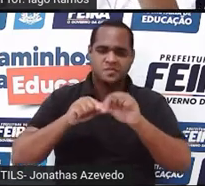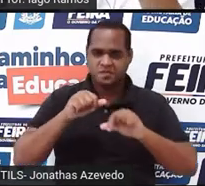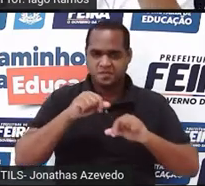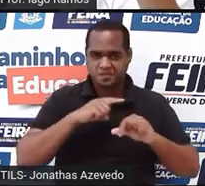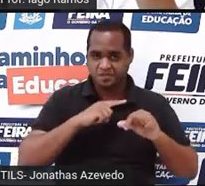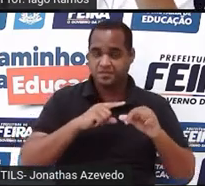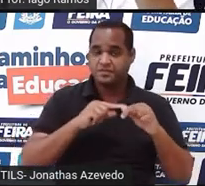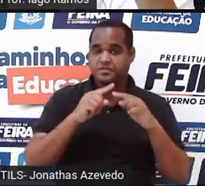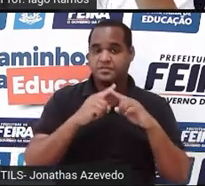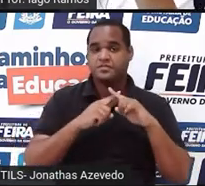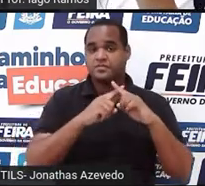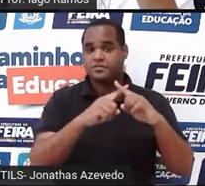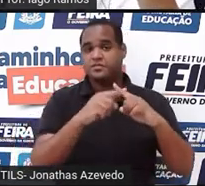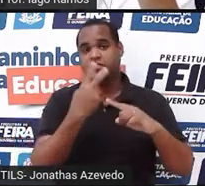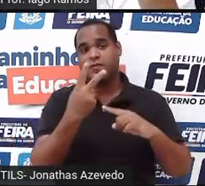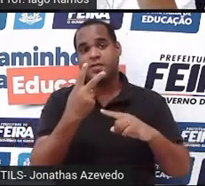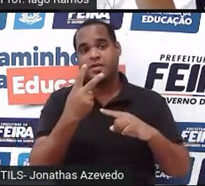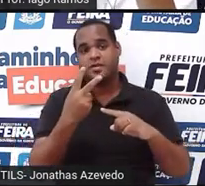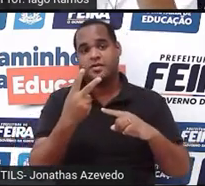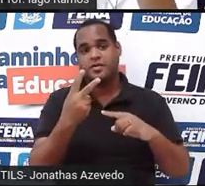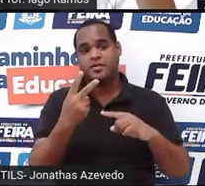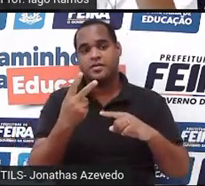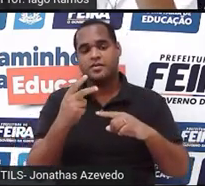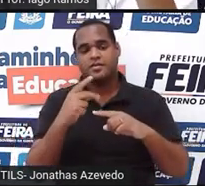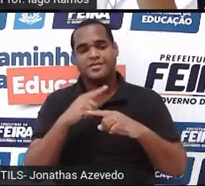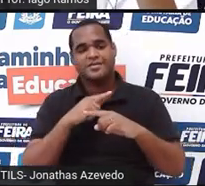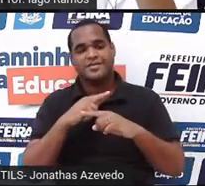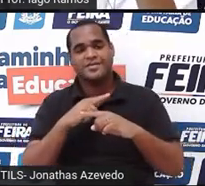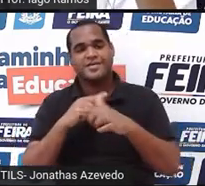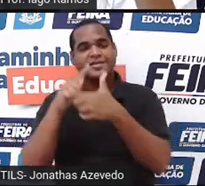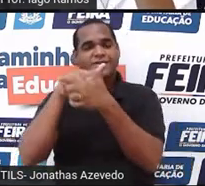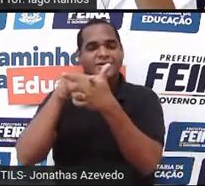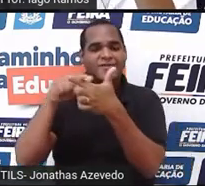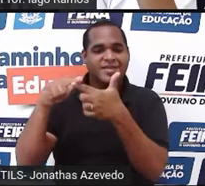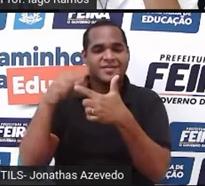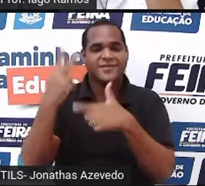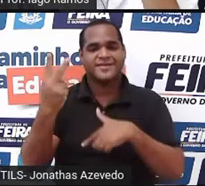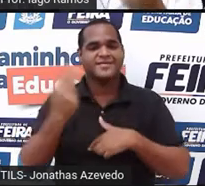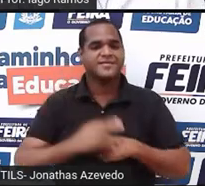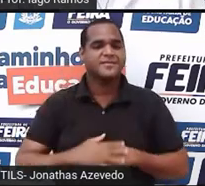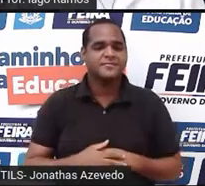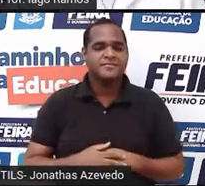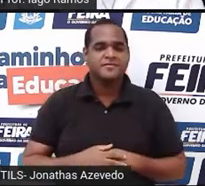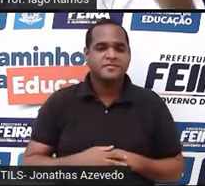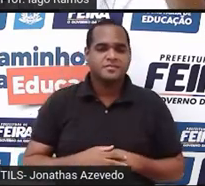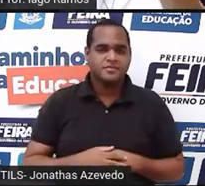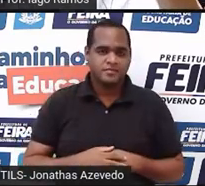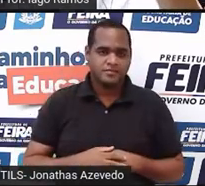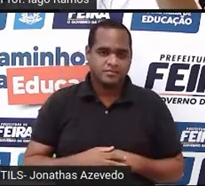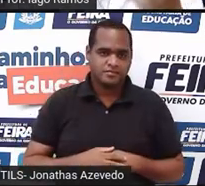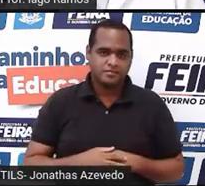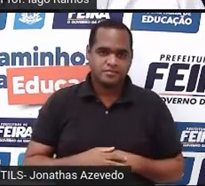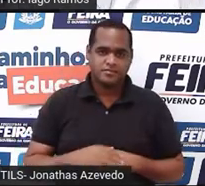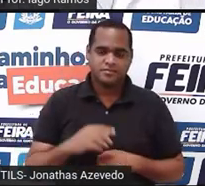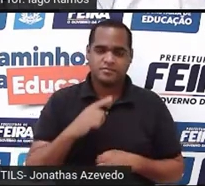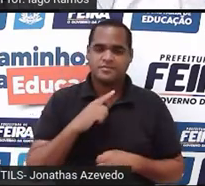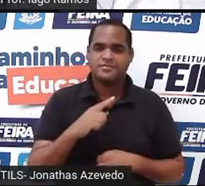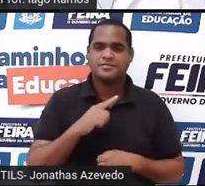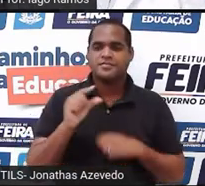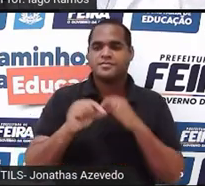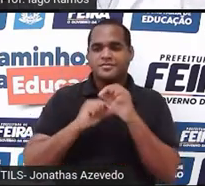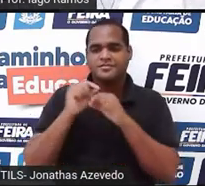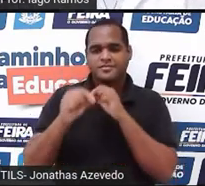multiplicar por dois o inverso é Divide por dois tão uma aumenta